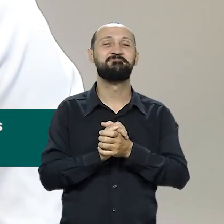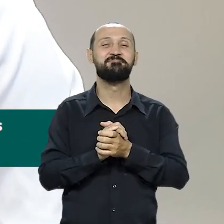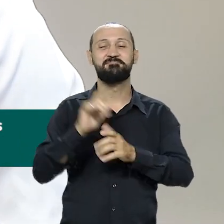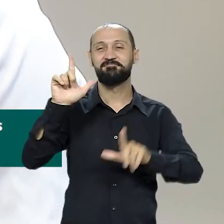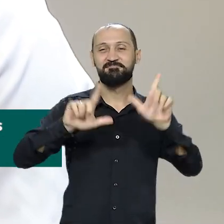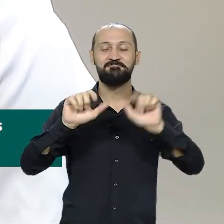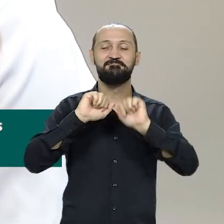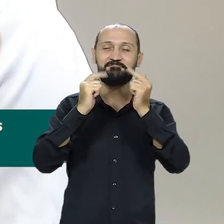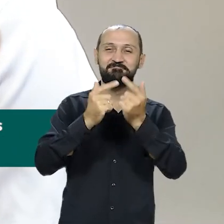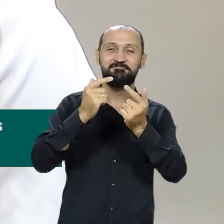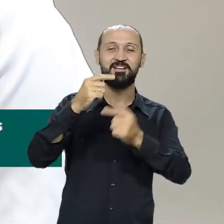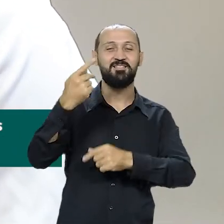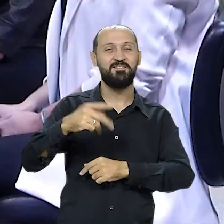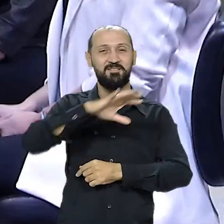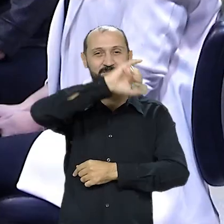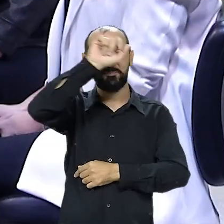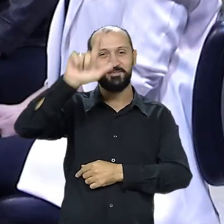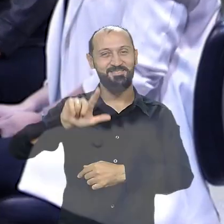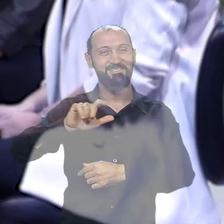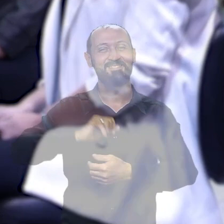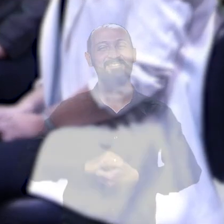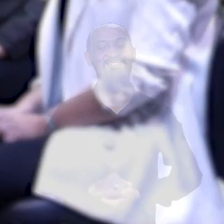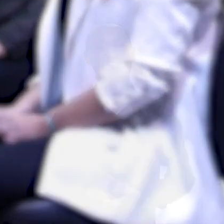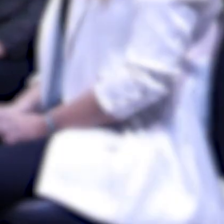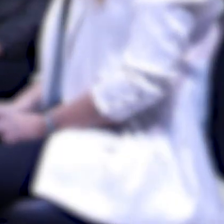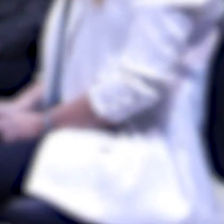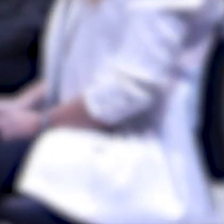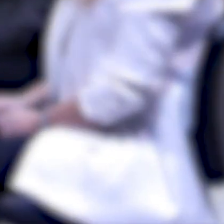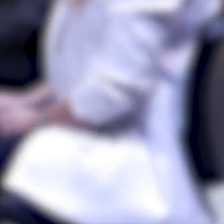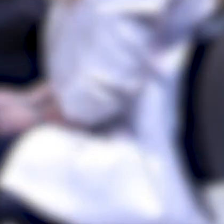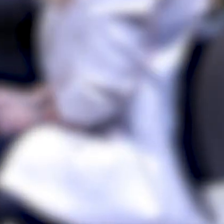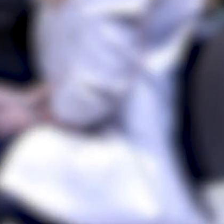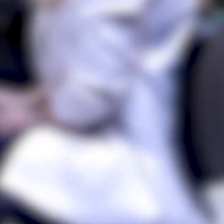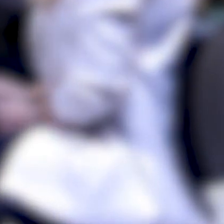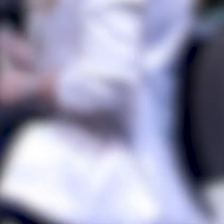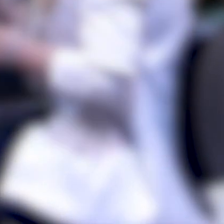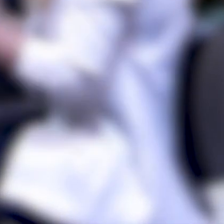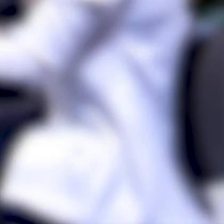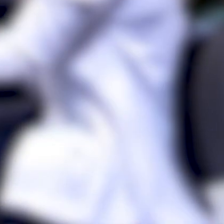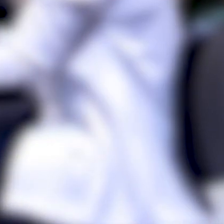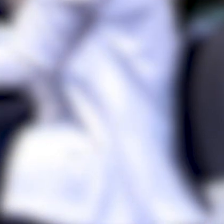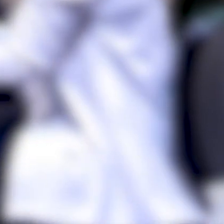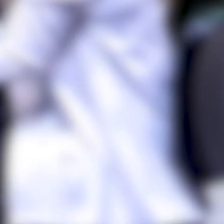TV Alemes, a TV da gente, de MS.